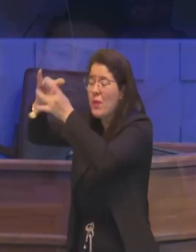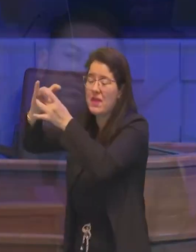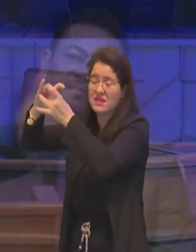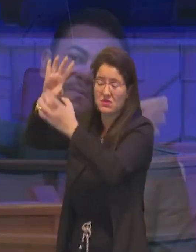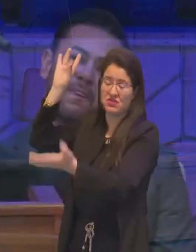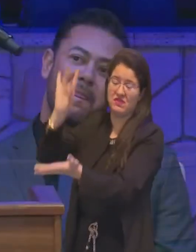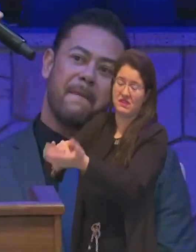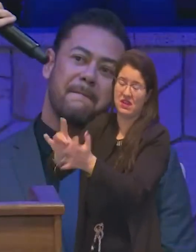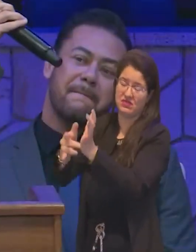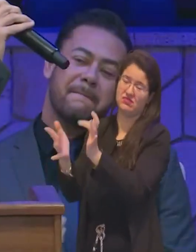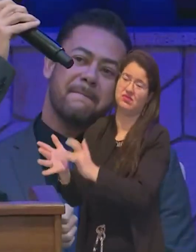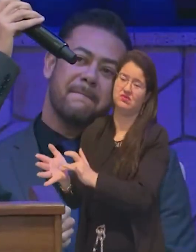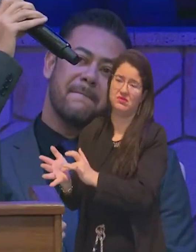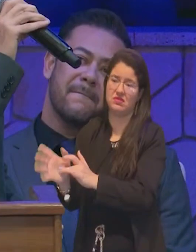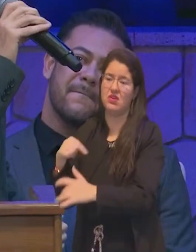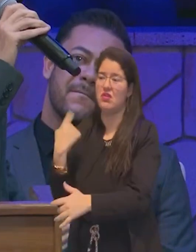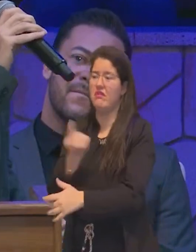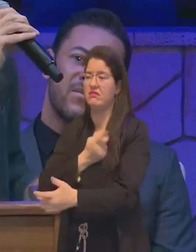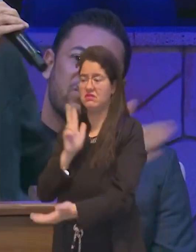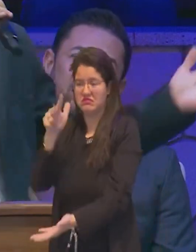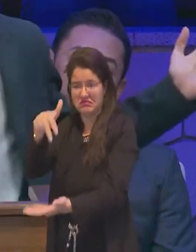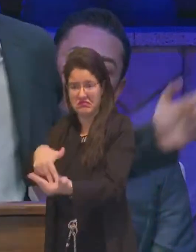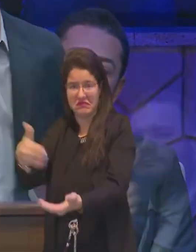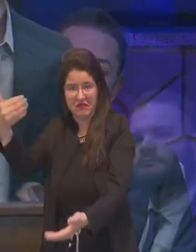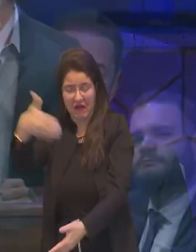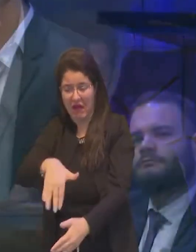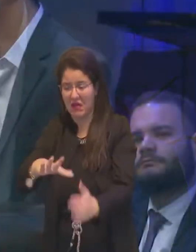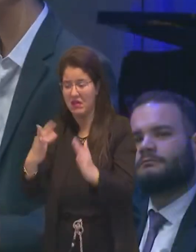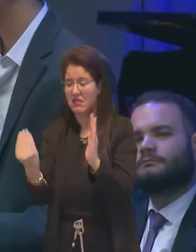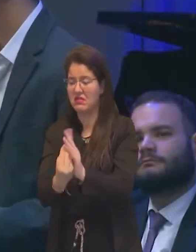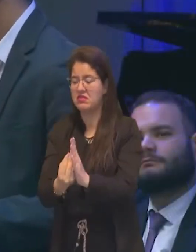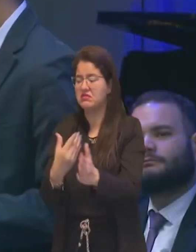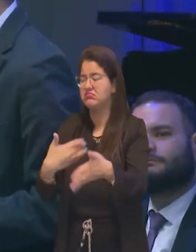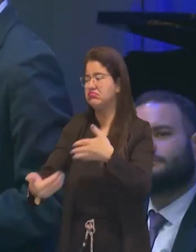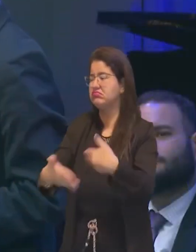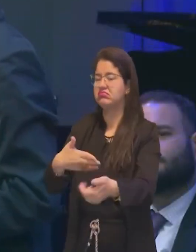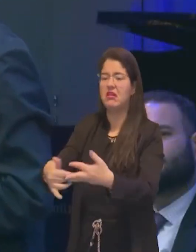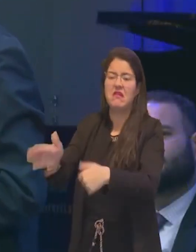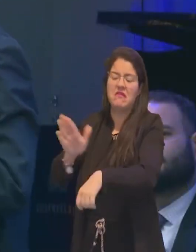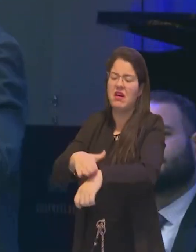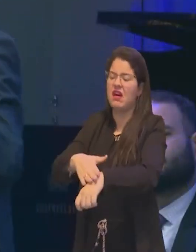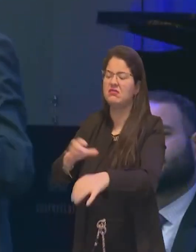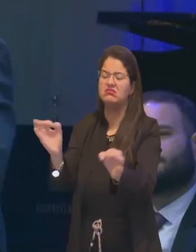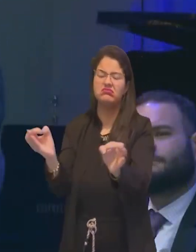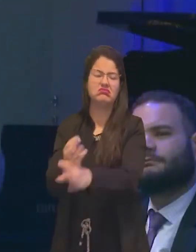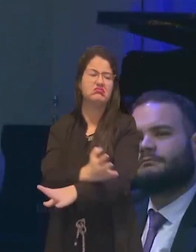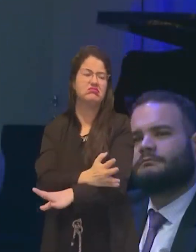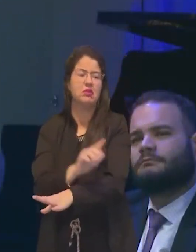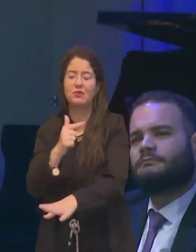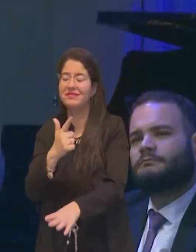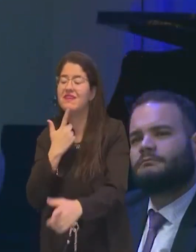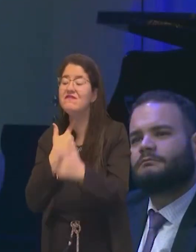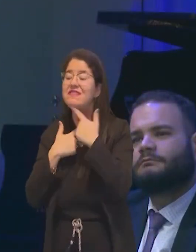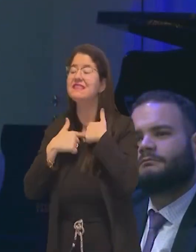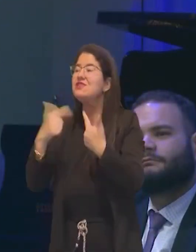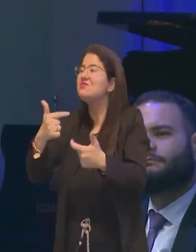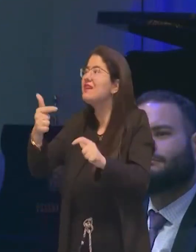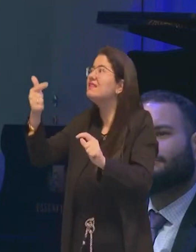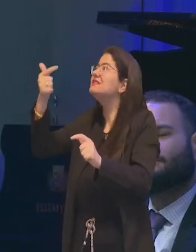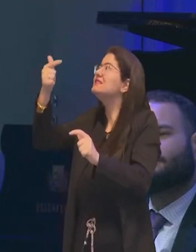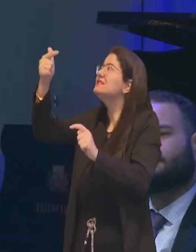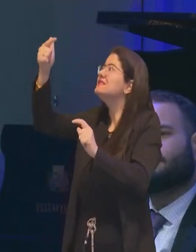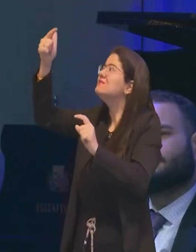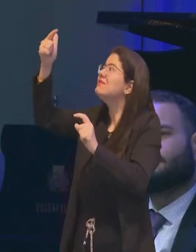nós vamos estar aqui fazendo por fazer. Eu estaria fazendo